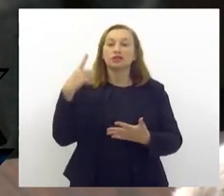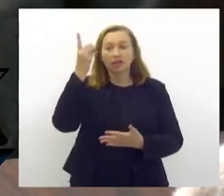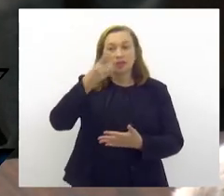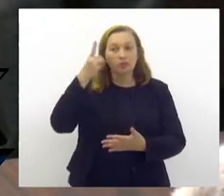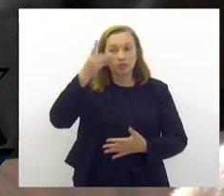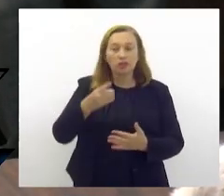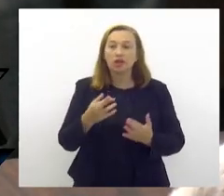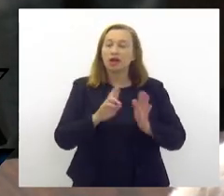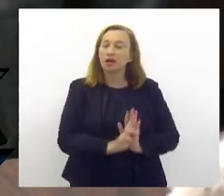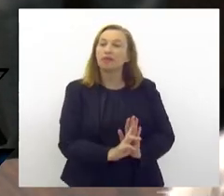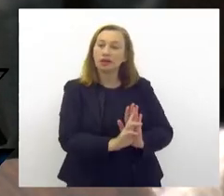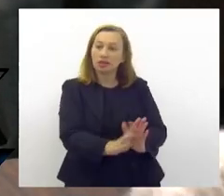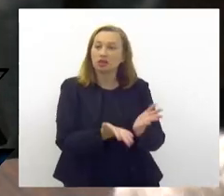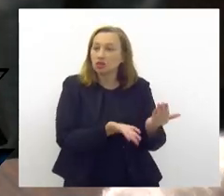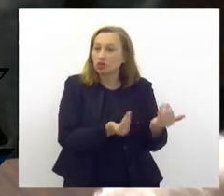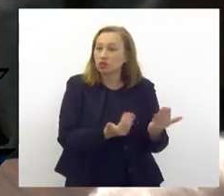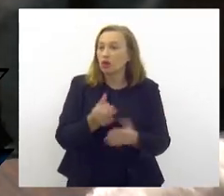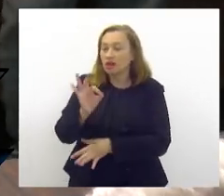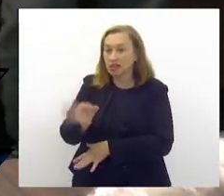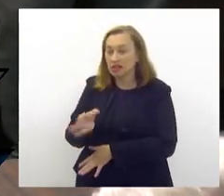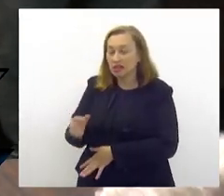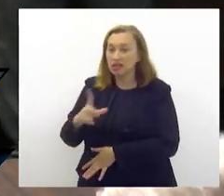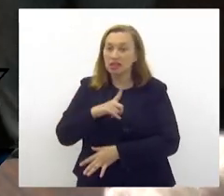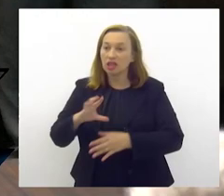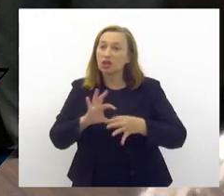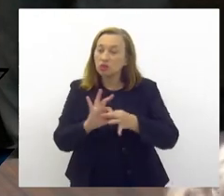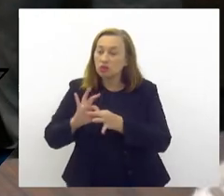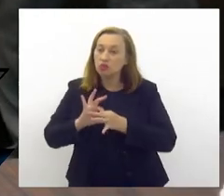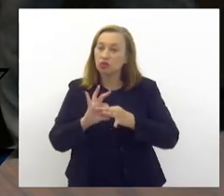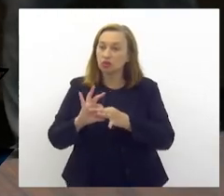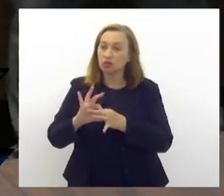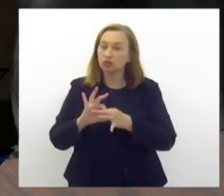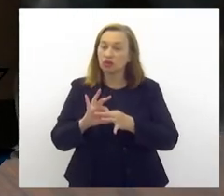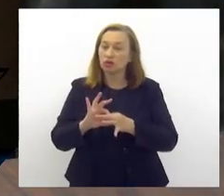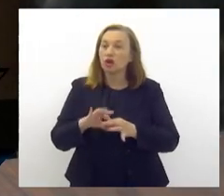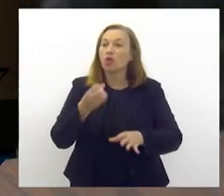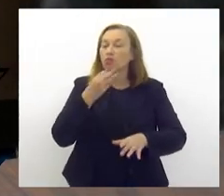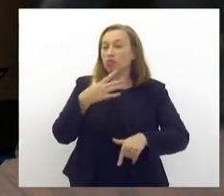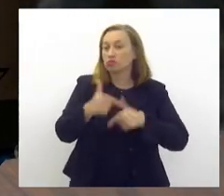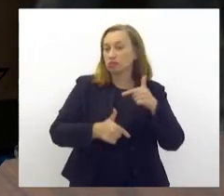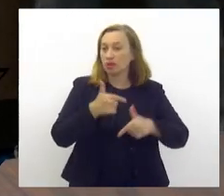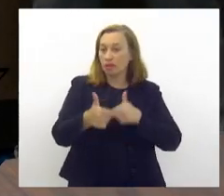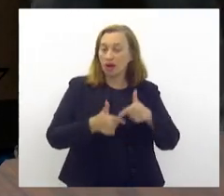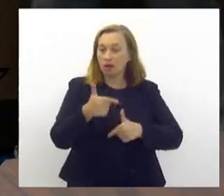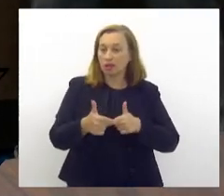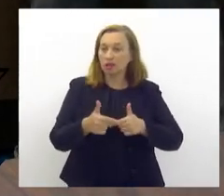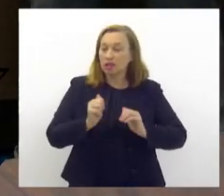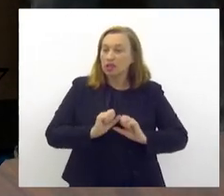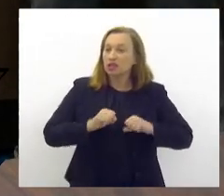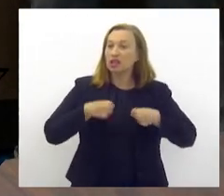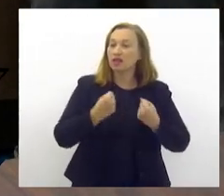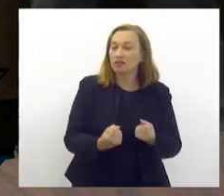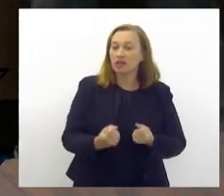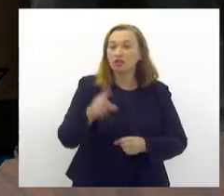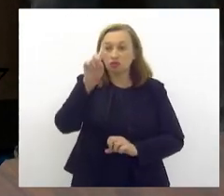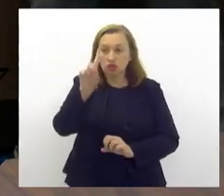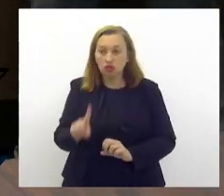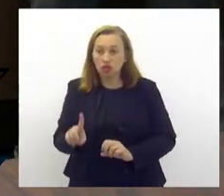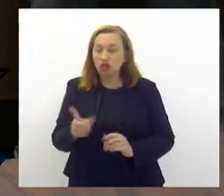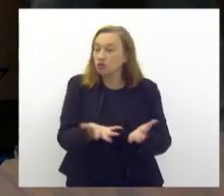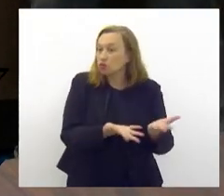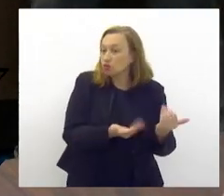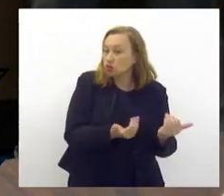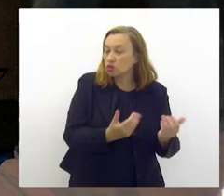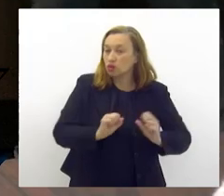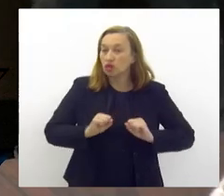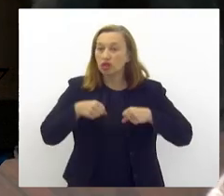representam a juventude, e tenho certeza que, unidos, nós faremos um belo trabalho em defesa dos direitos da juventude,